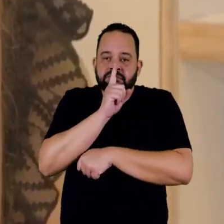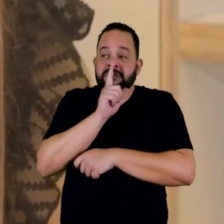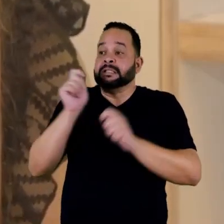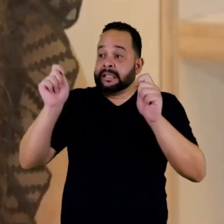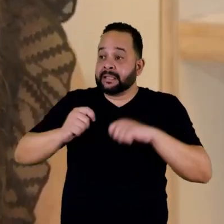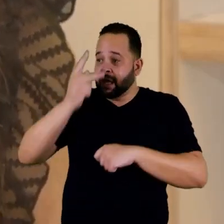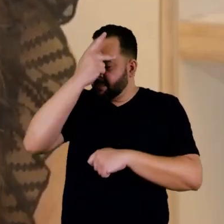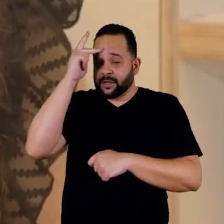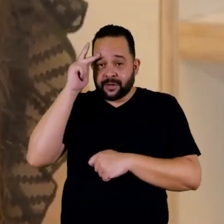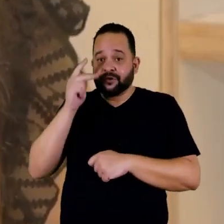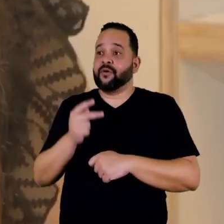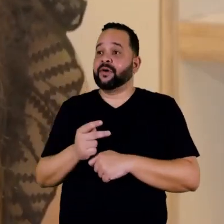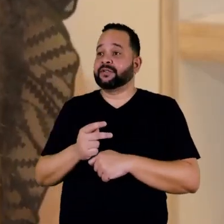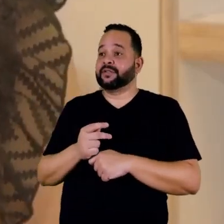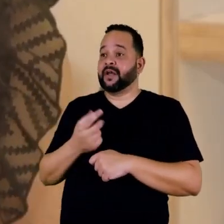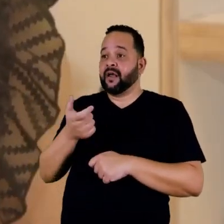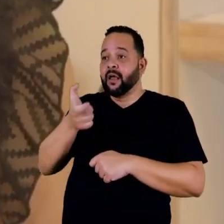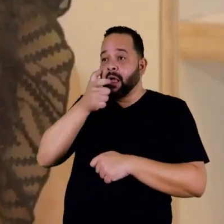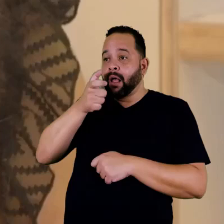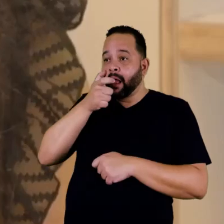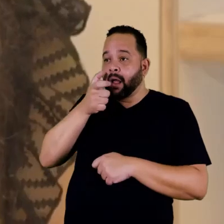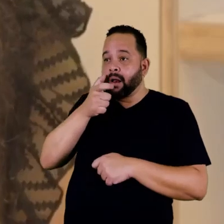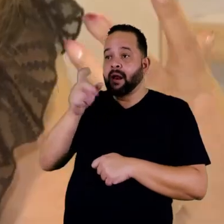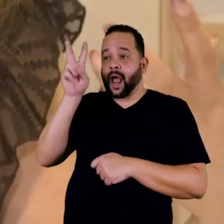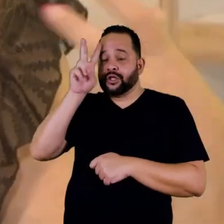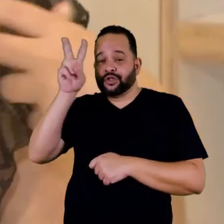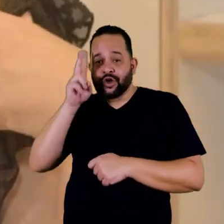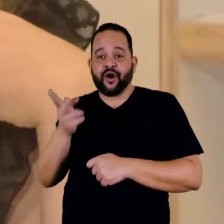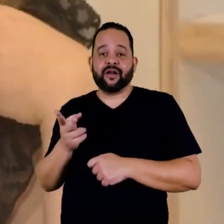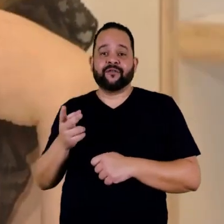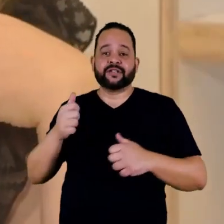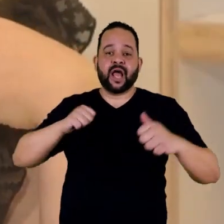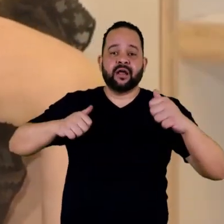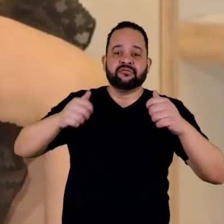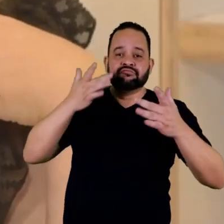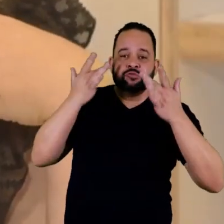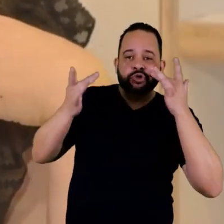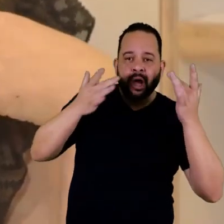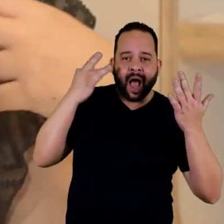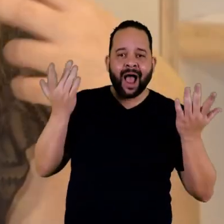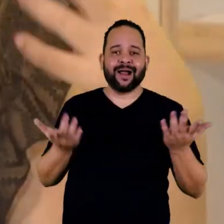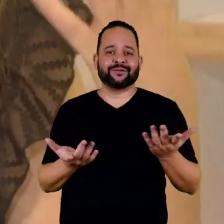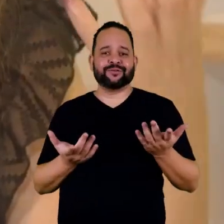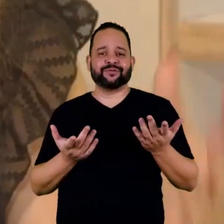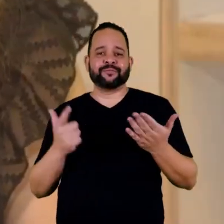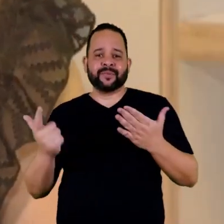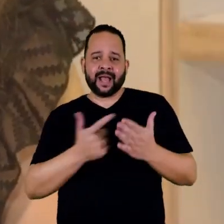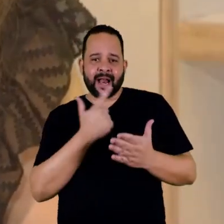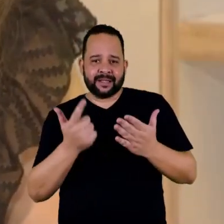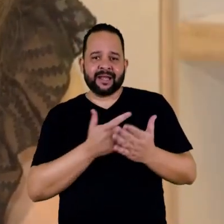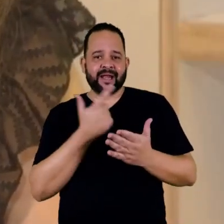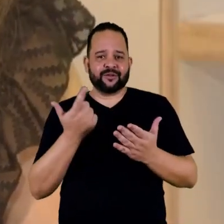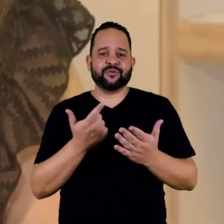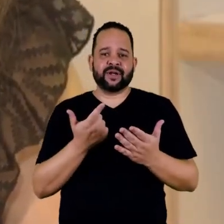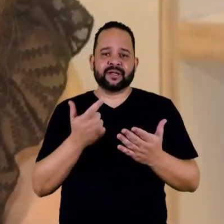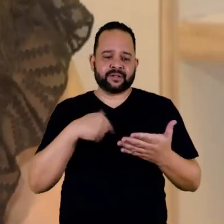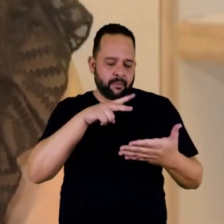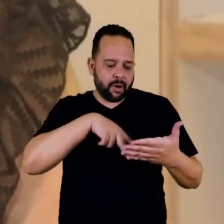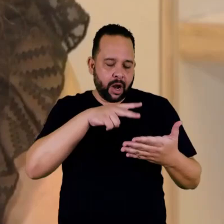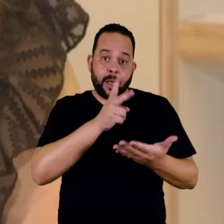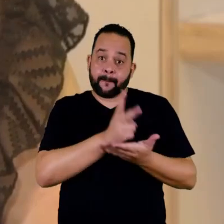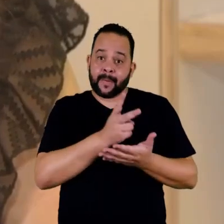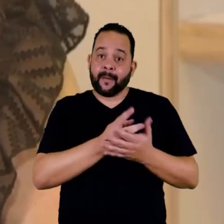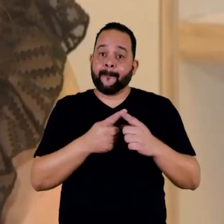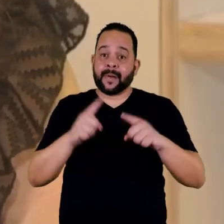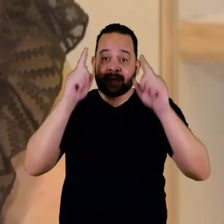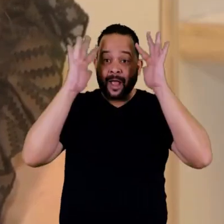podem vir ouvir histórias fazer uma encenação a literatura ela tem essa coisa do livro estático mas a